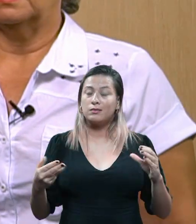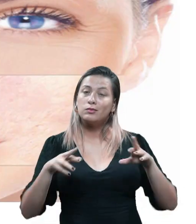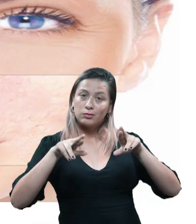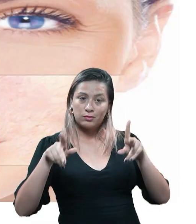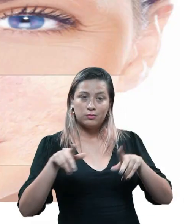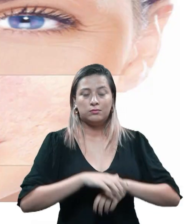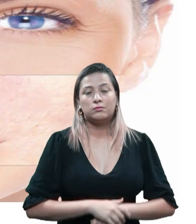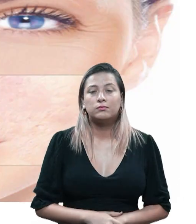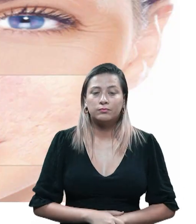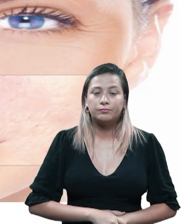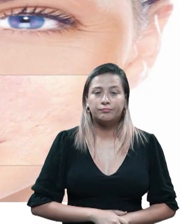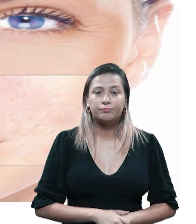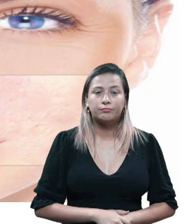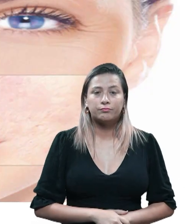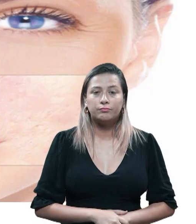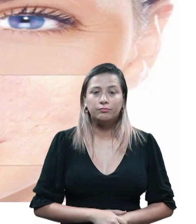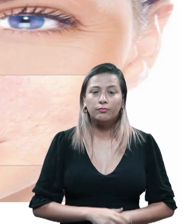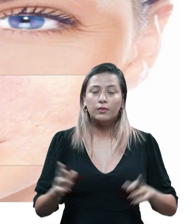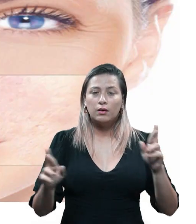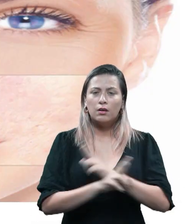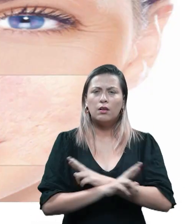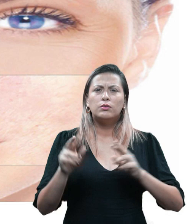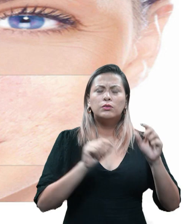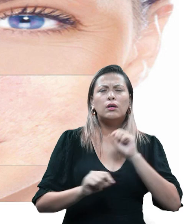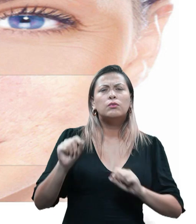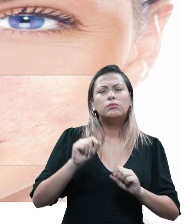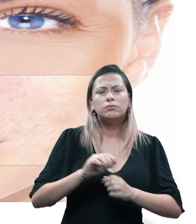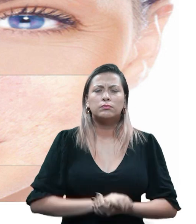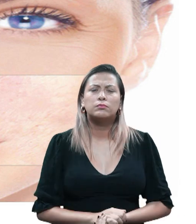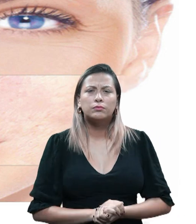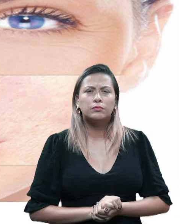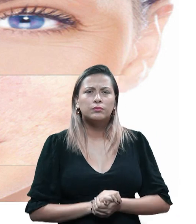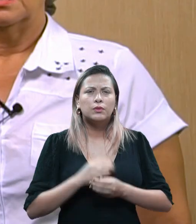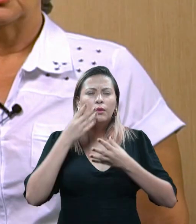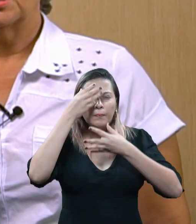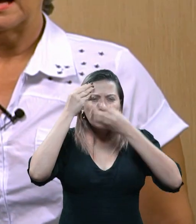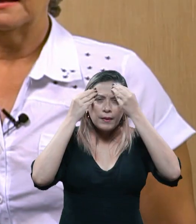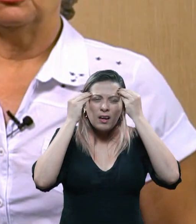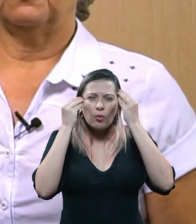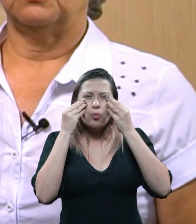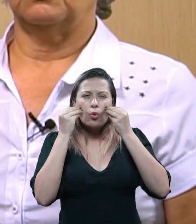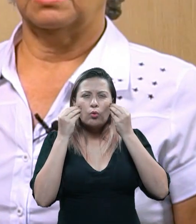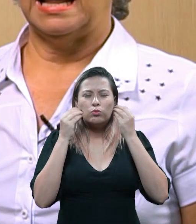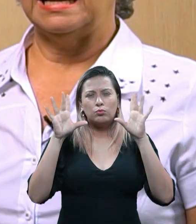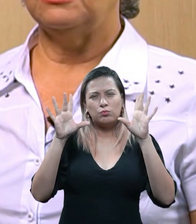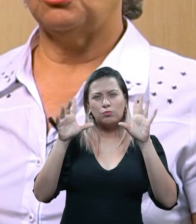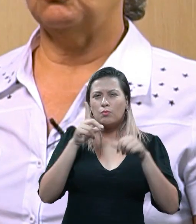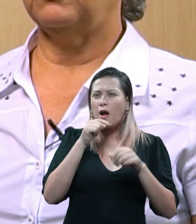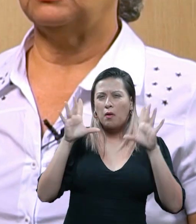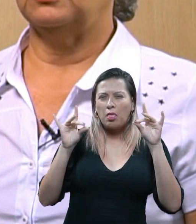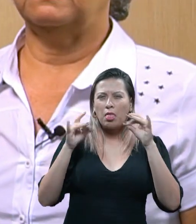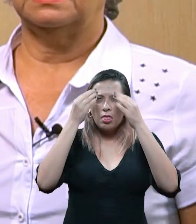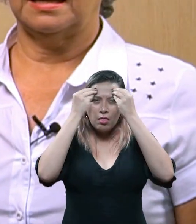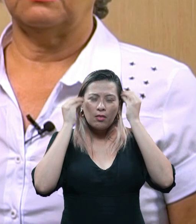diferentes. Elas estão relacionadas ao grau de hidratação e oleosidade. de cada indivíduo, além de